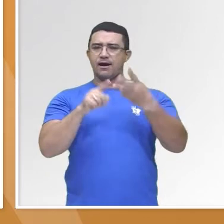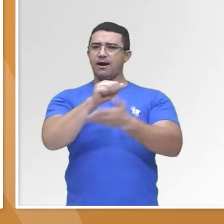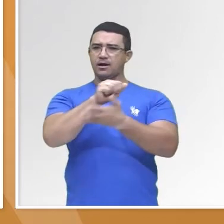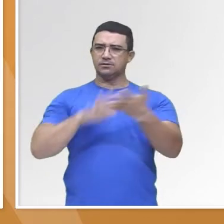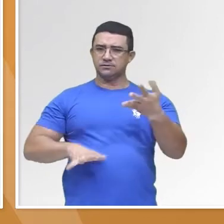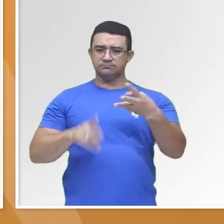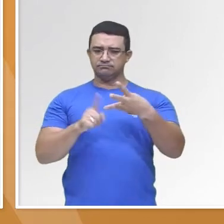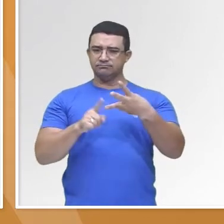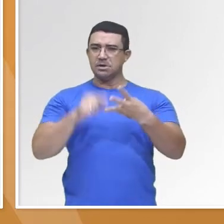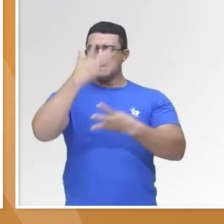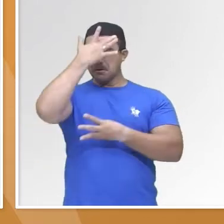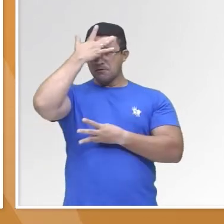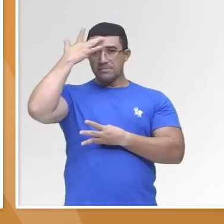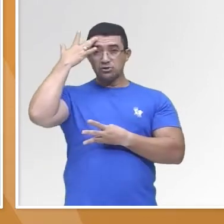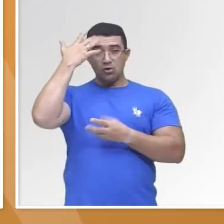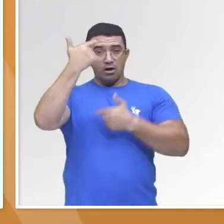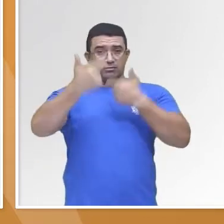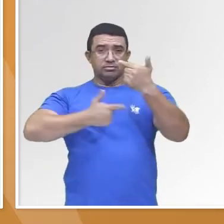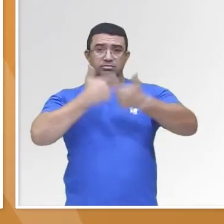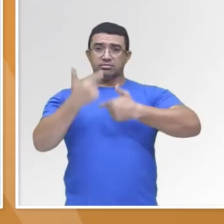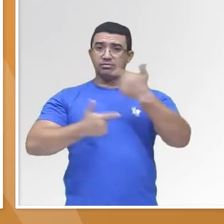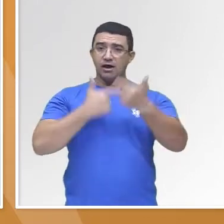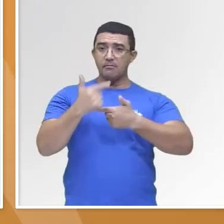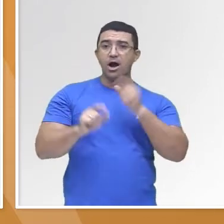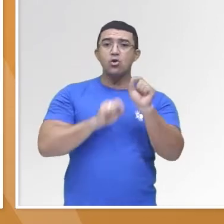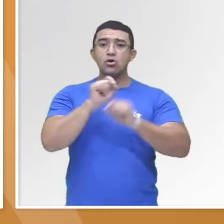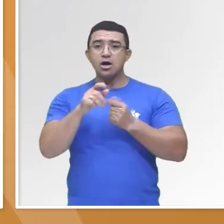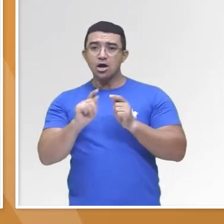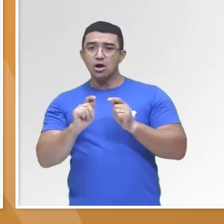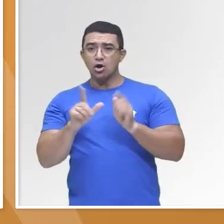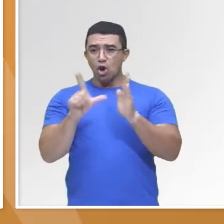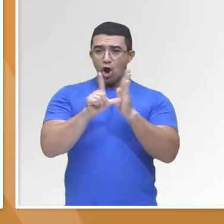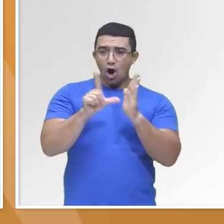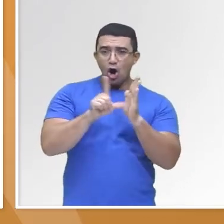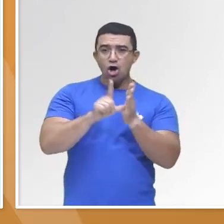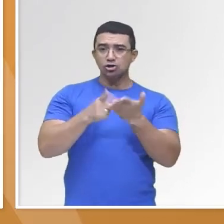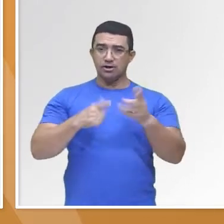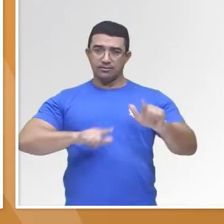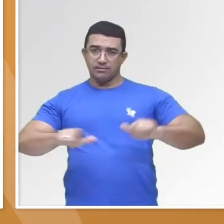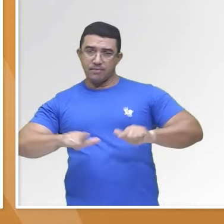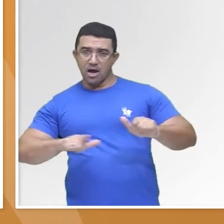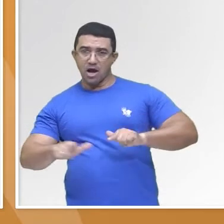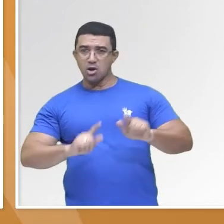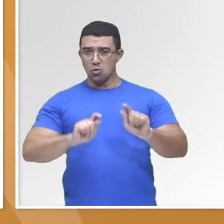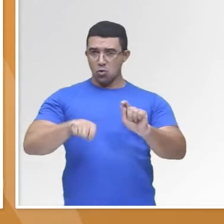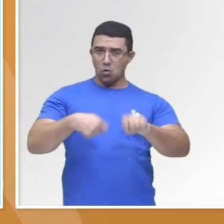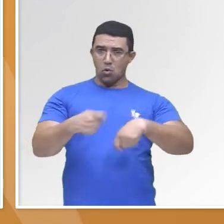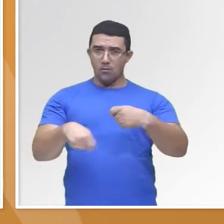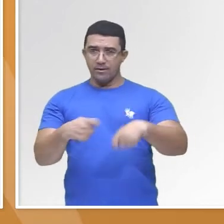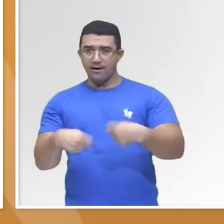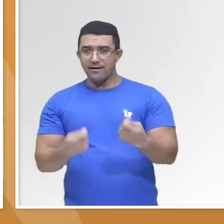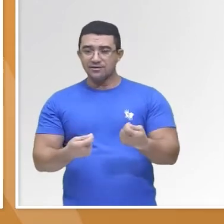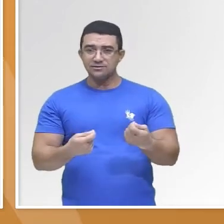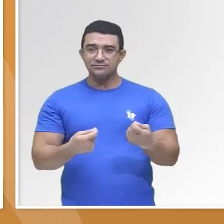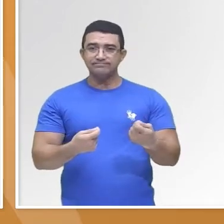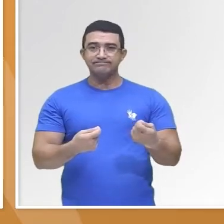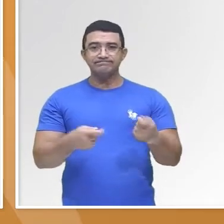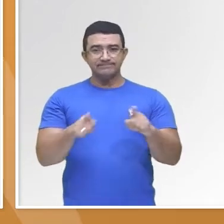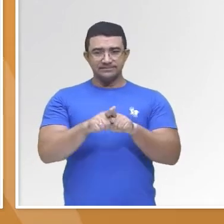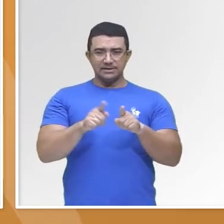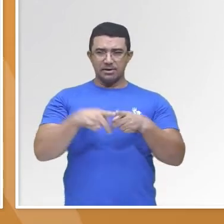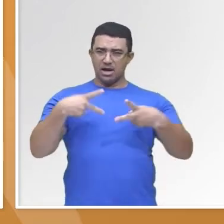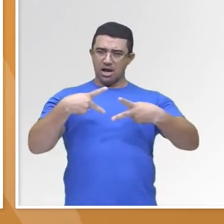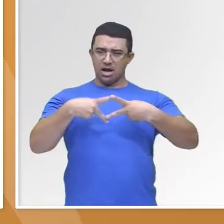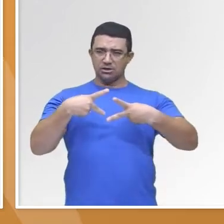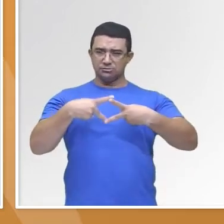a população que trabalha ali, inserida no comércio, nos serviços e também na questão da